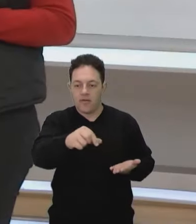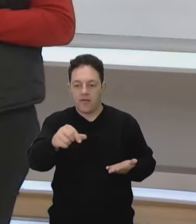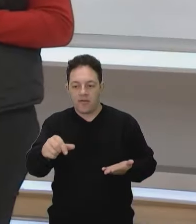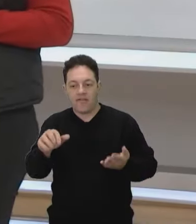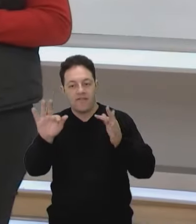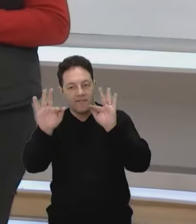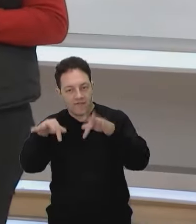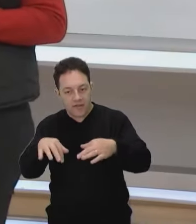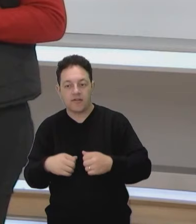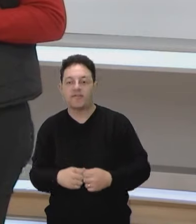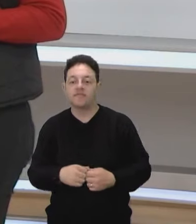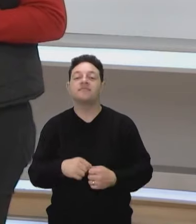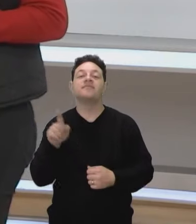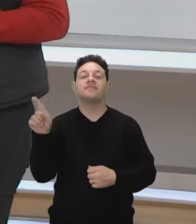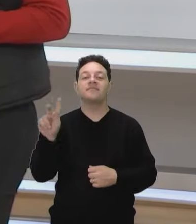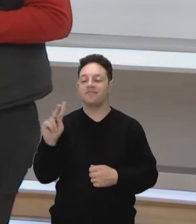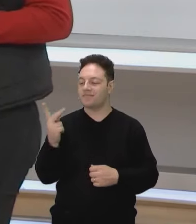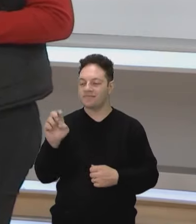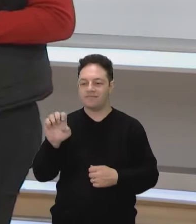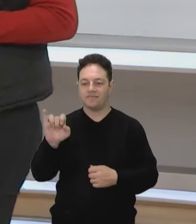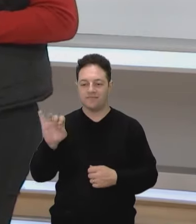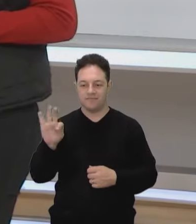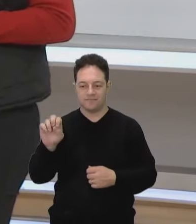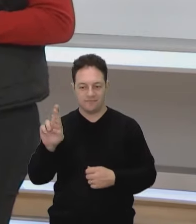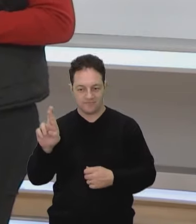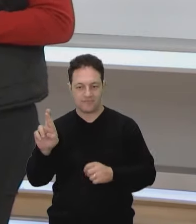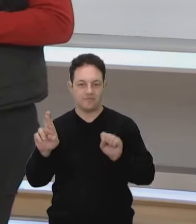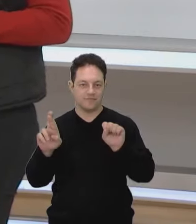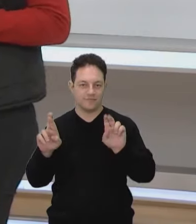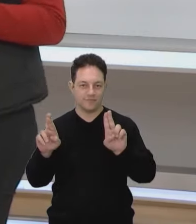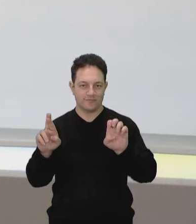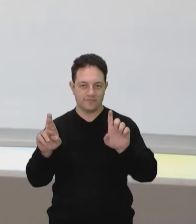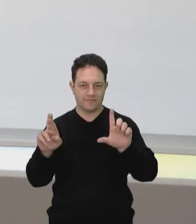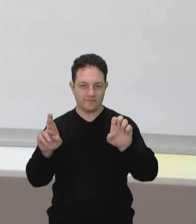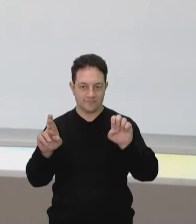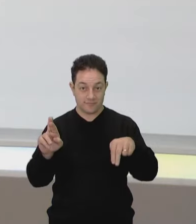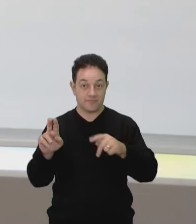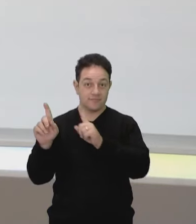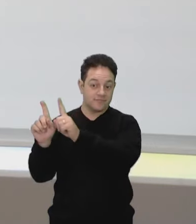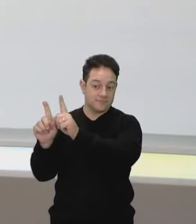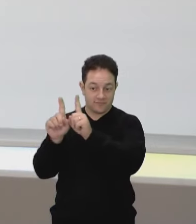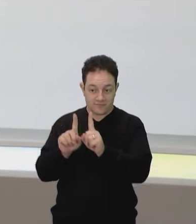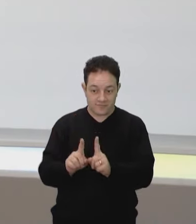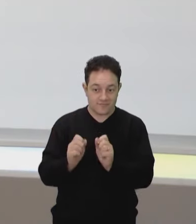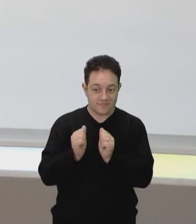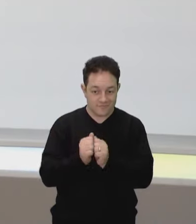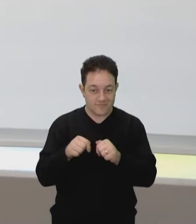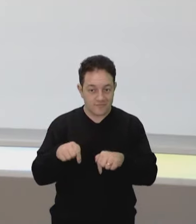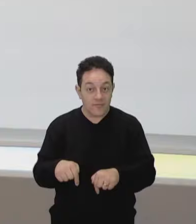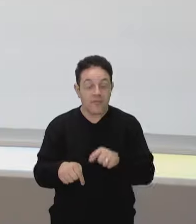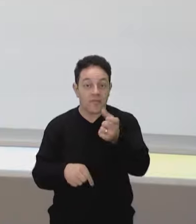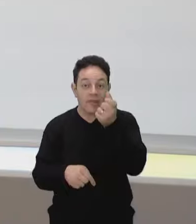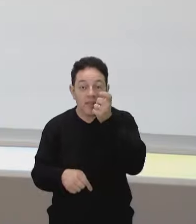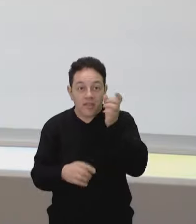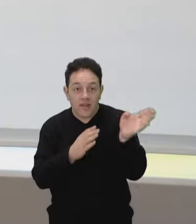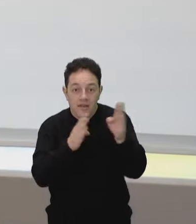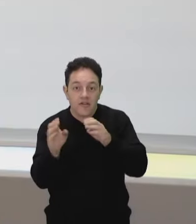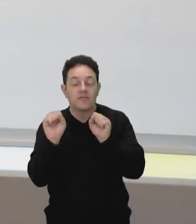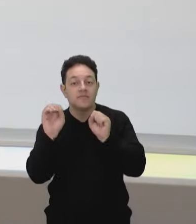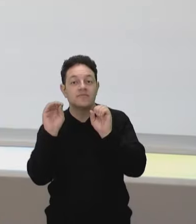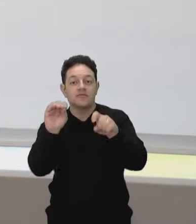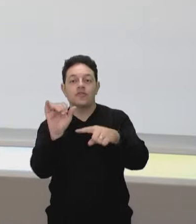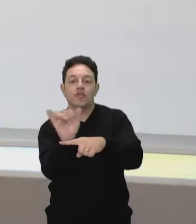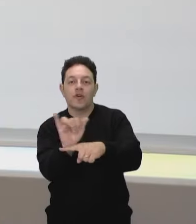trilha do Heitor e da Suelen, que eles vieram jogar aqui comigo, se você quiser assistir, coloca lá no YouTube atividade